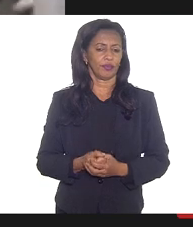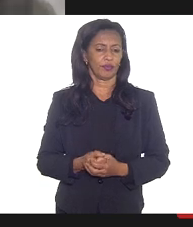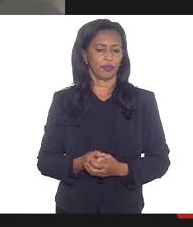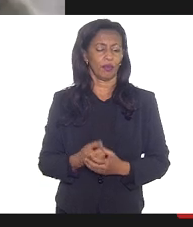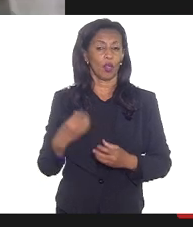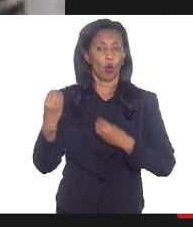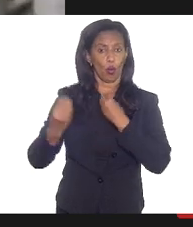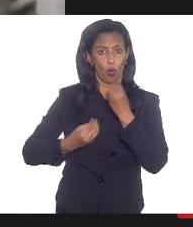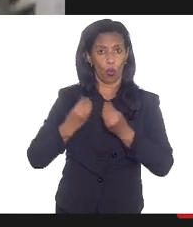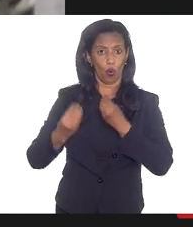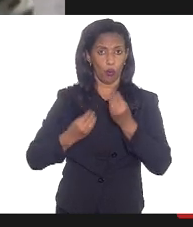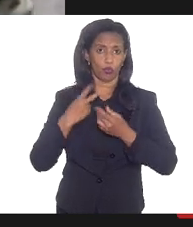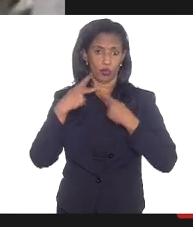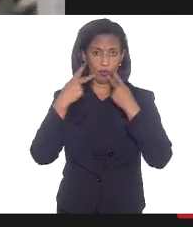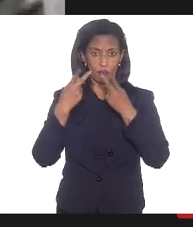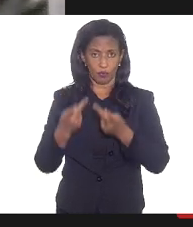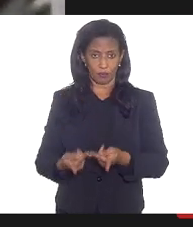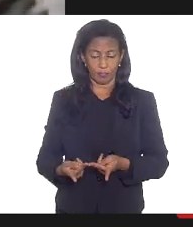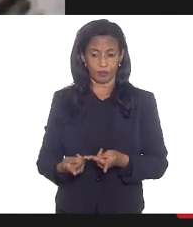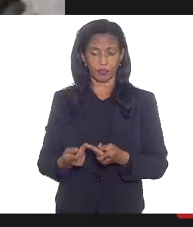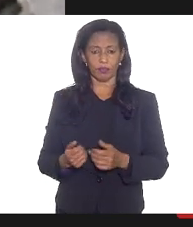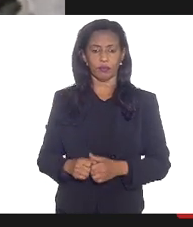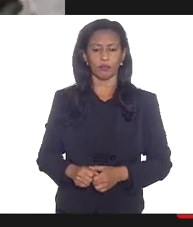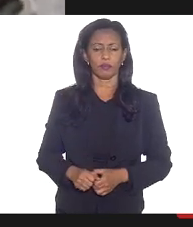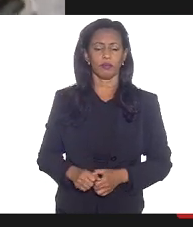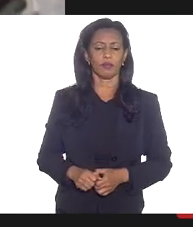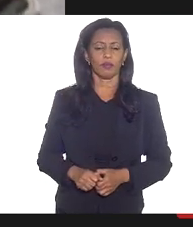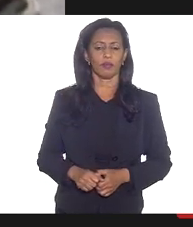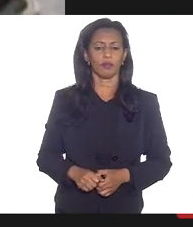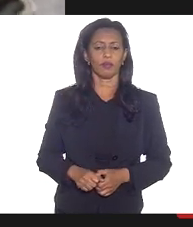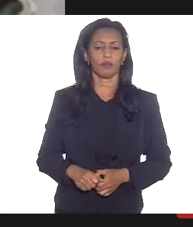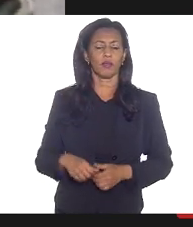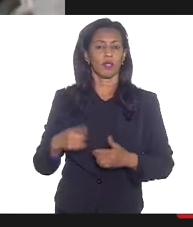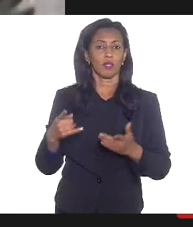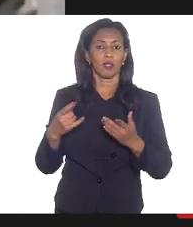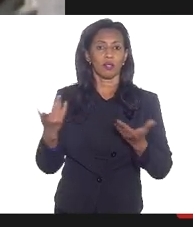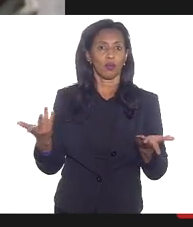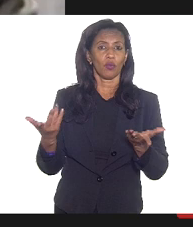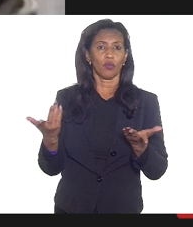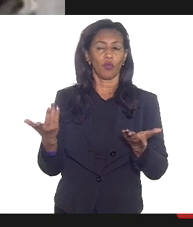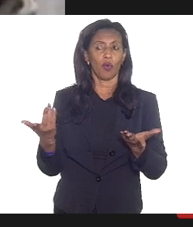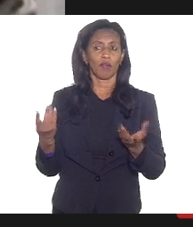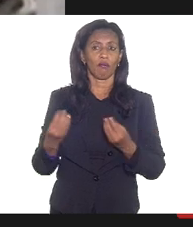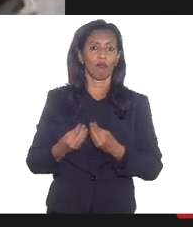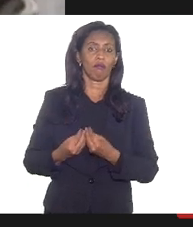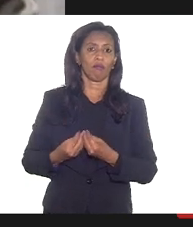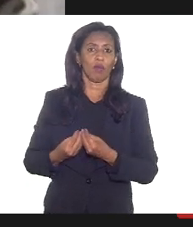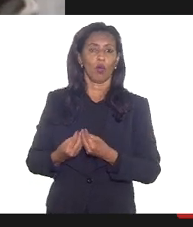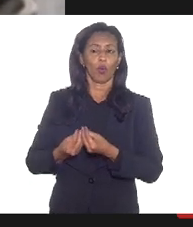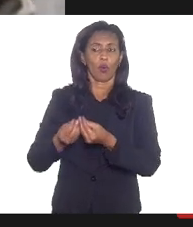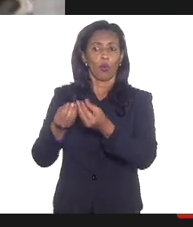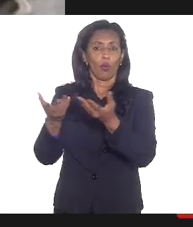já foi falado sobre a BNCC, não foi contemplado a